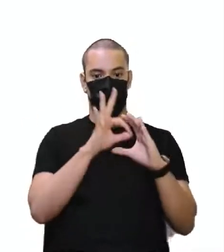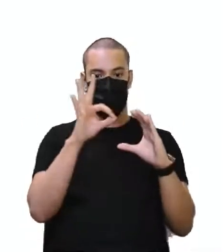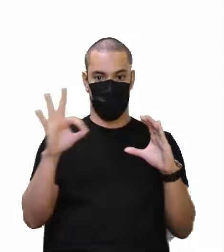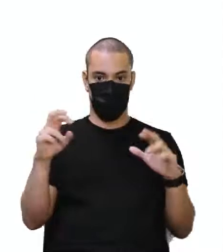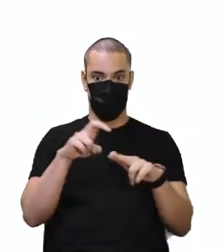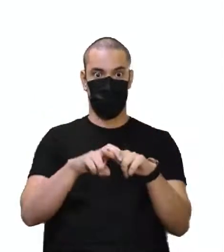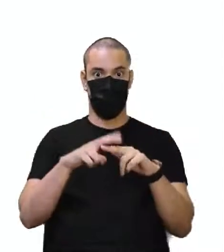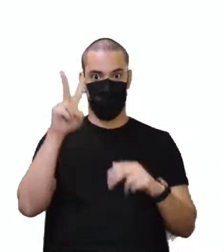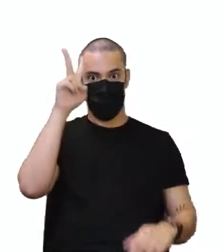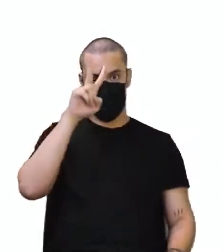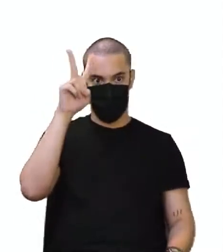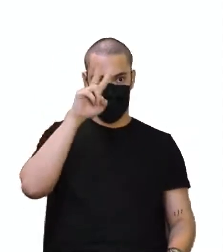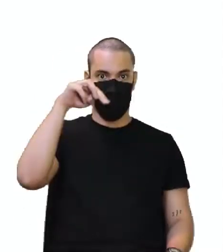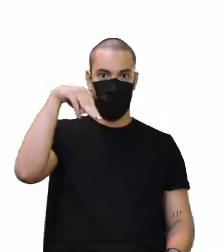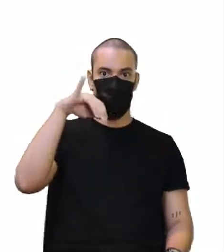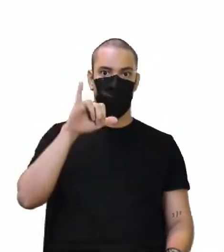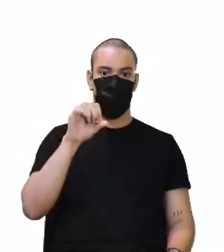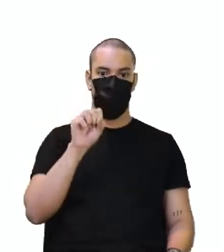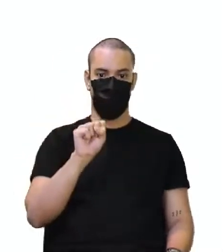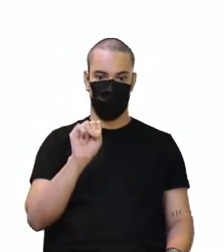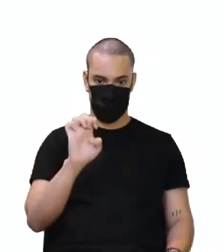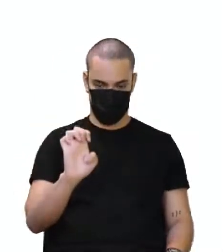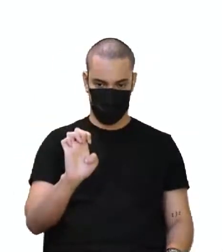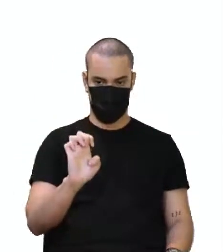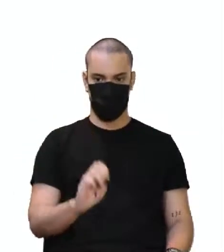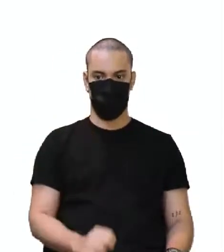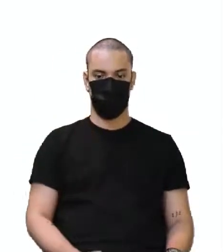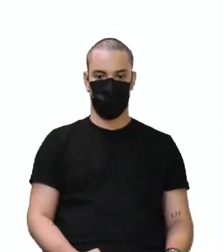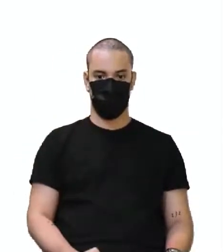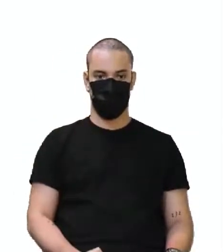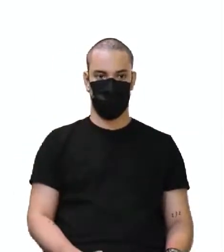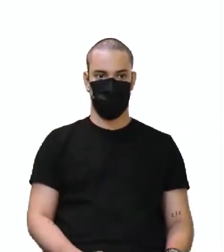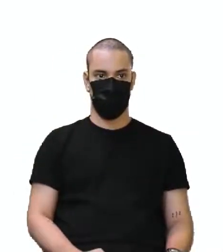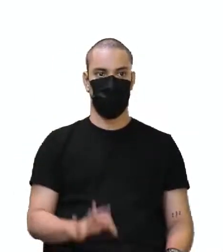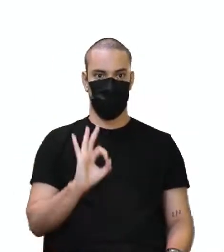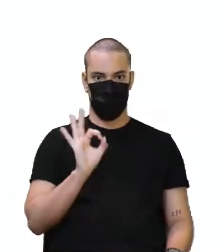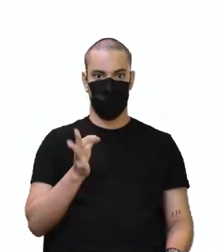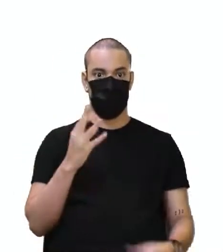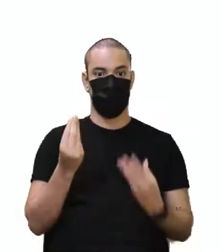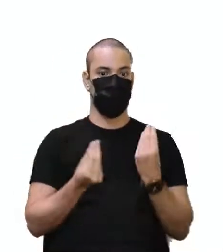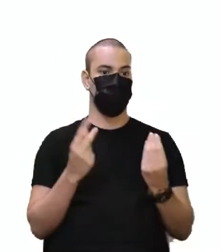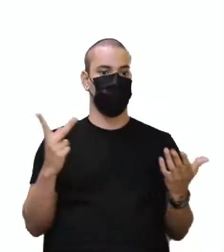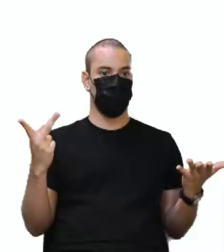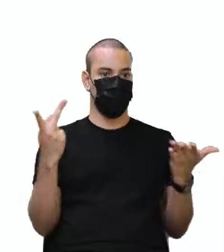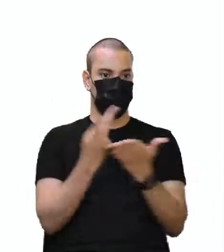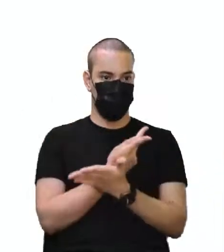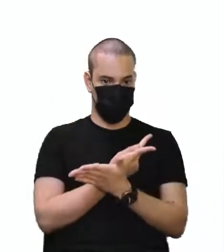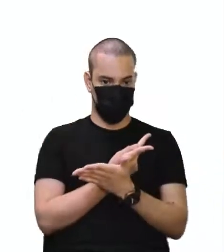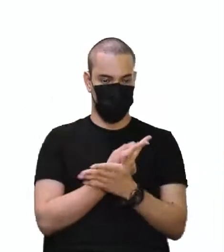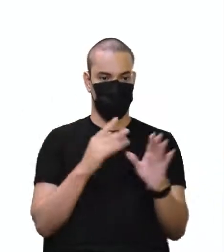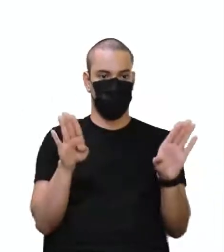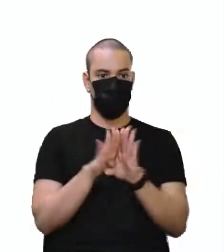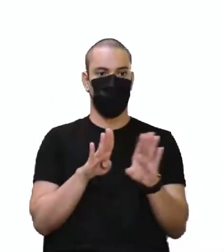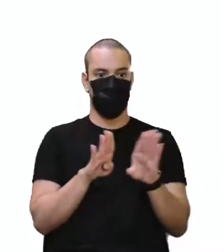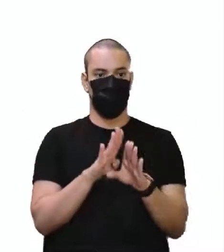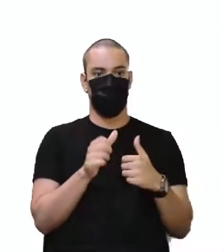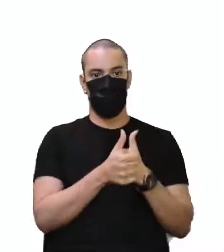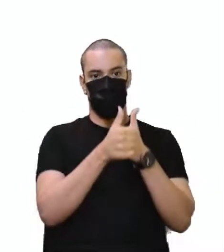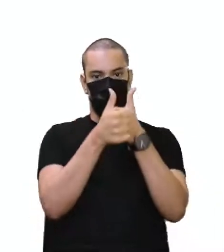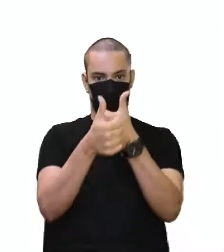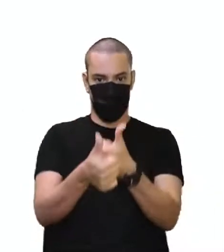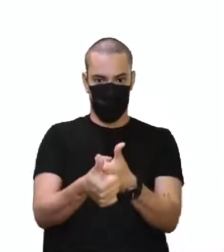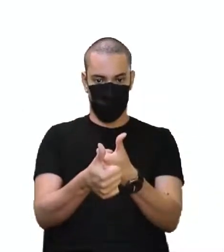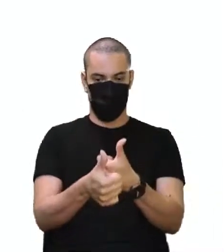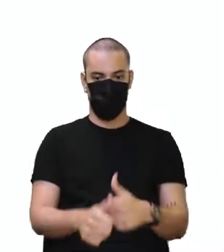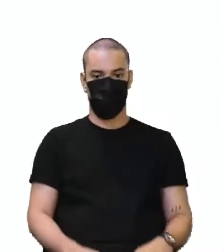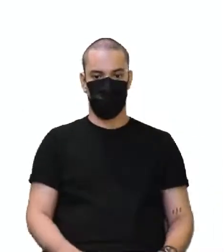lá da meiose para a formação dos gametas, né? Etapa reducional e etapa equacional, tá